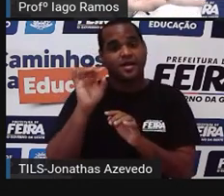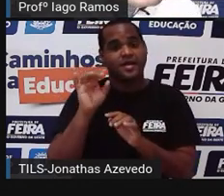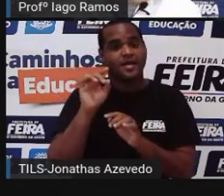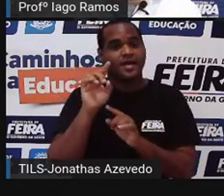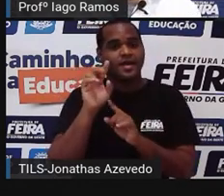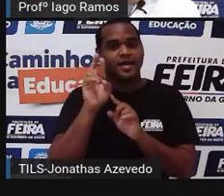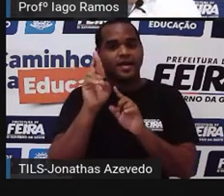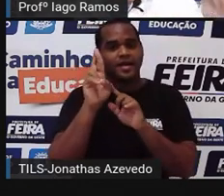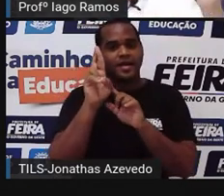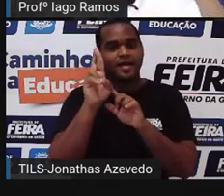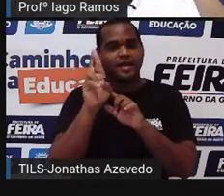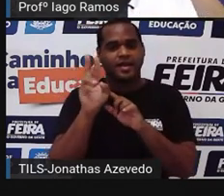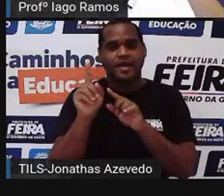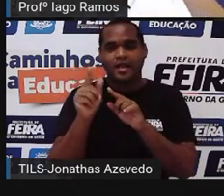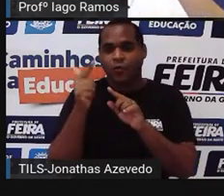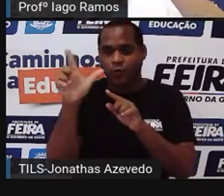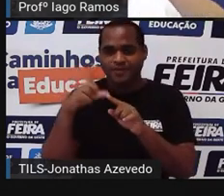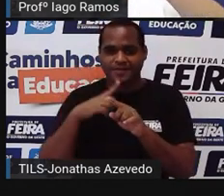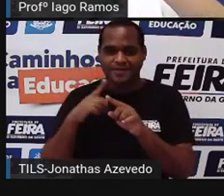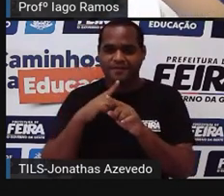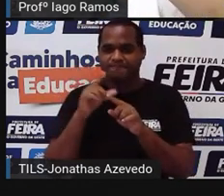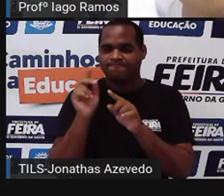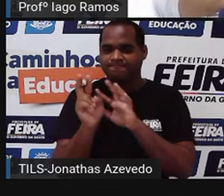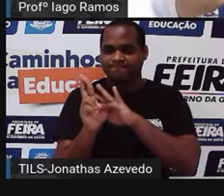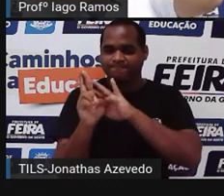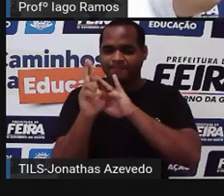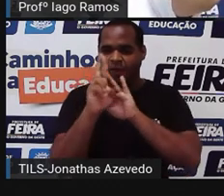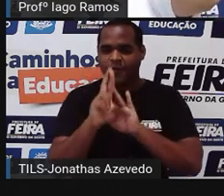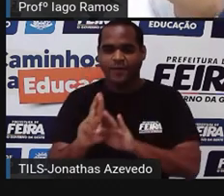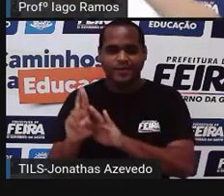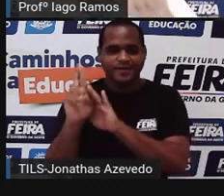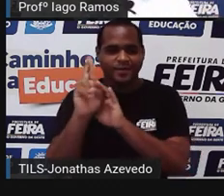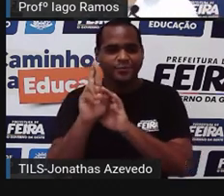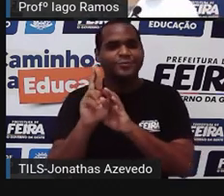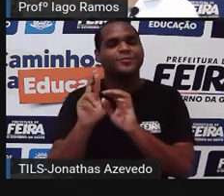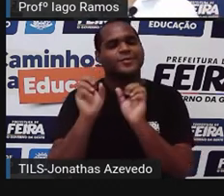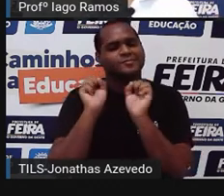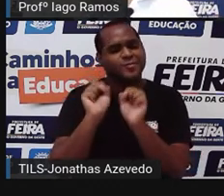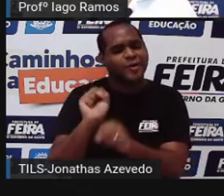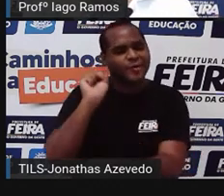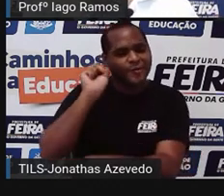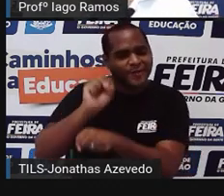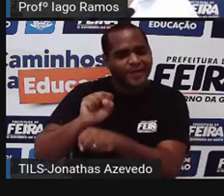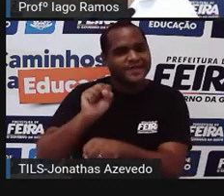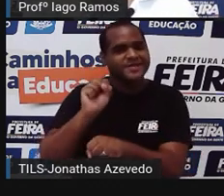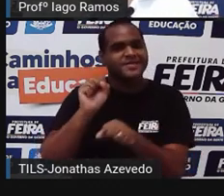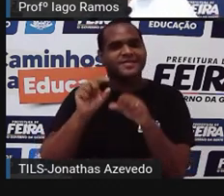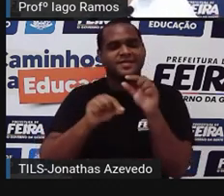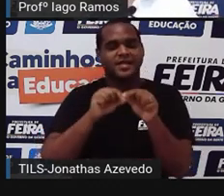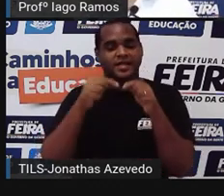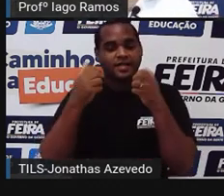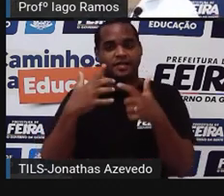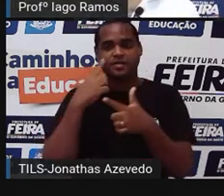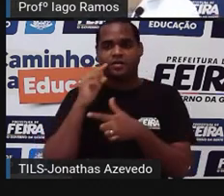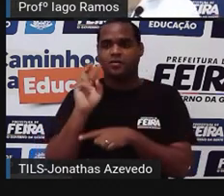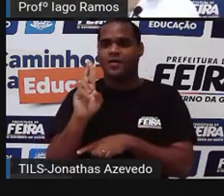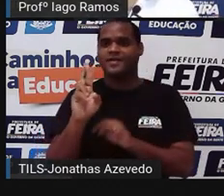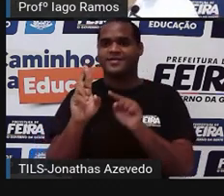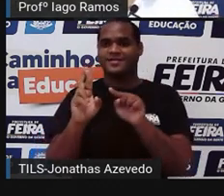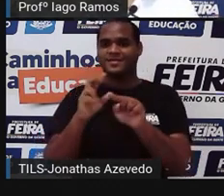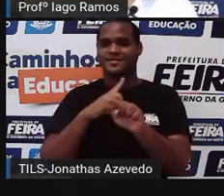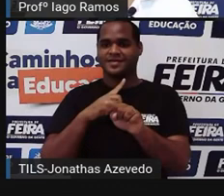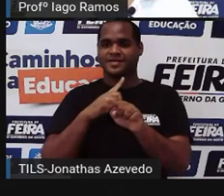ungiu a figura foi girando girando girando girando até o momento que ela parou né daquele jeito ali